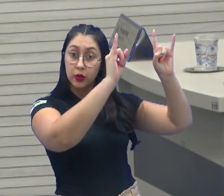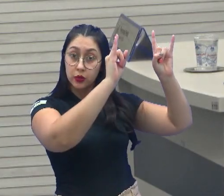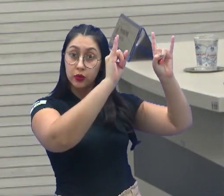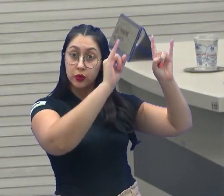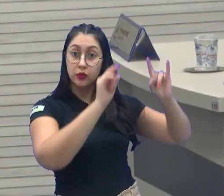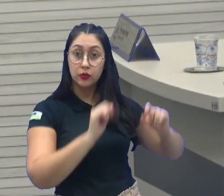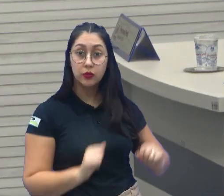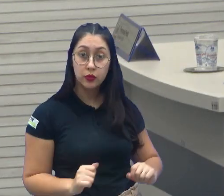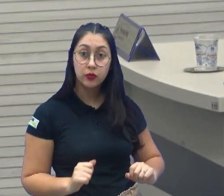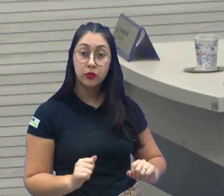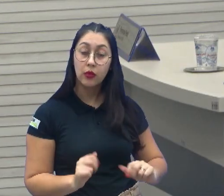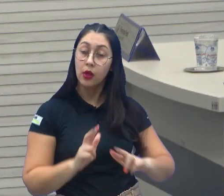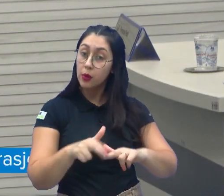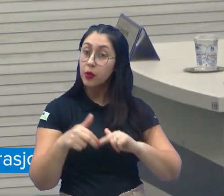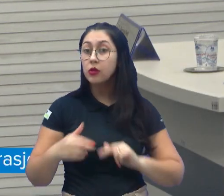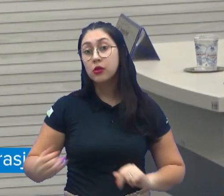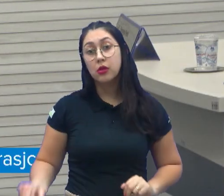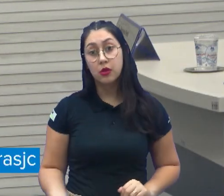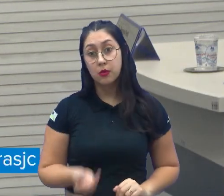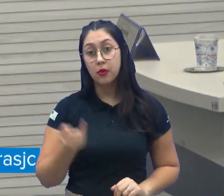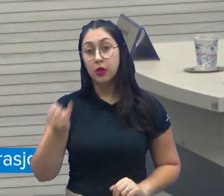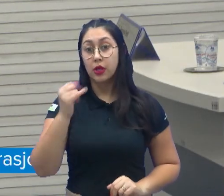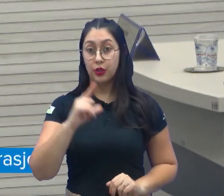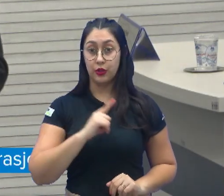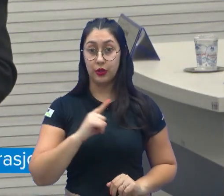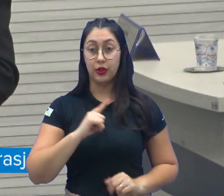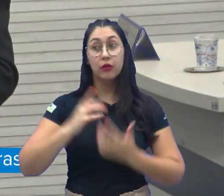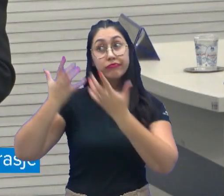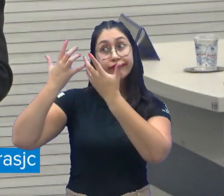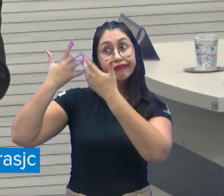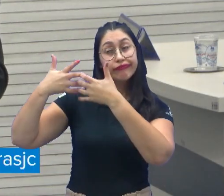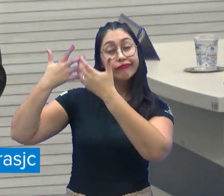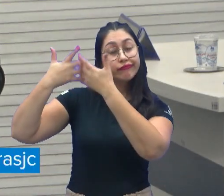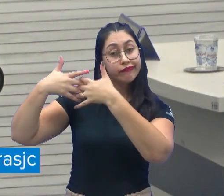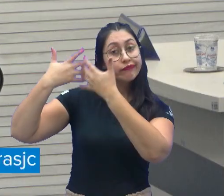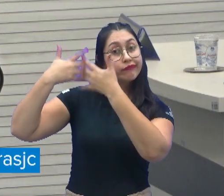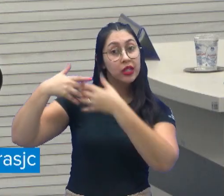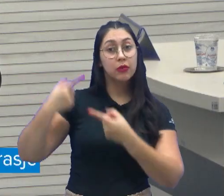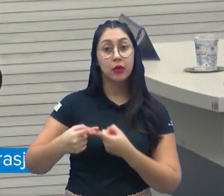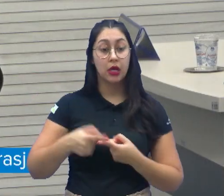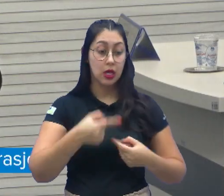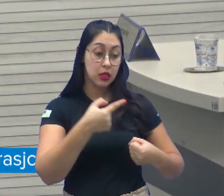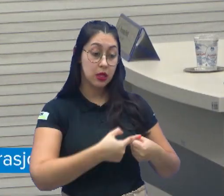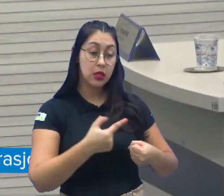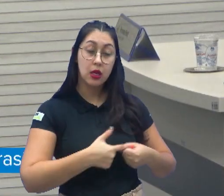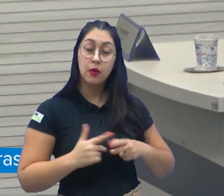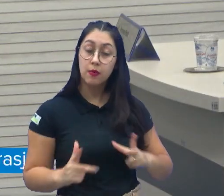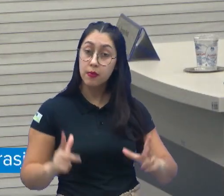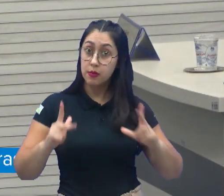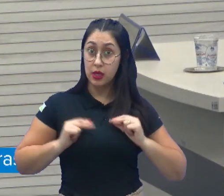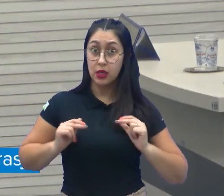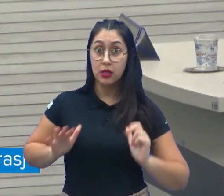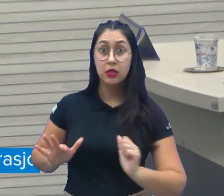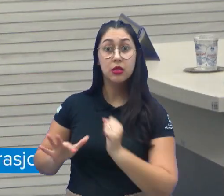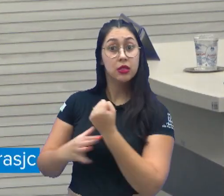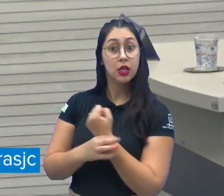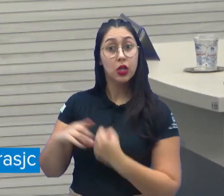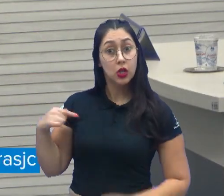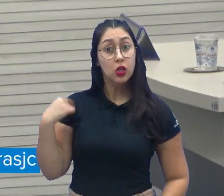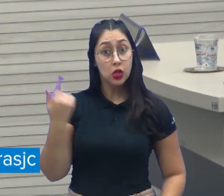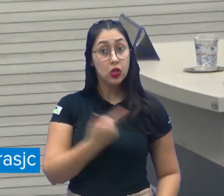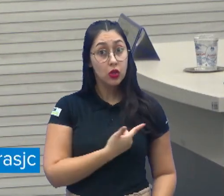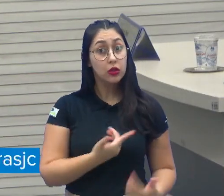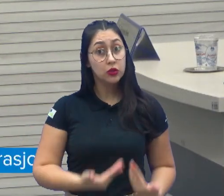prédio. Por isso que é importante a gente ter essa reflexão aqui, porque a cidade merece ter a segurança que nós